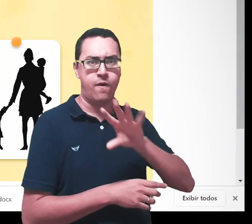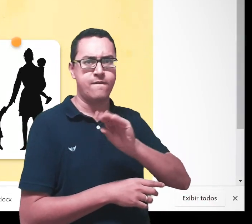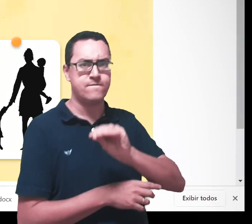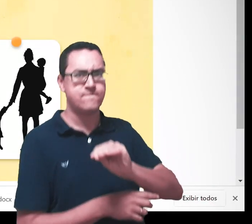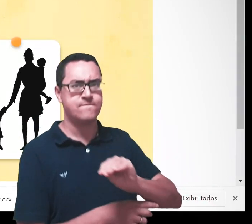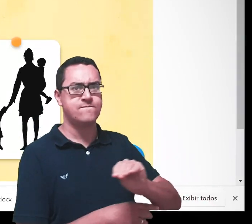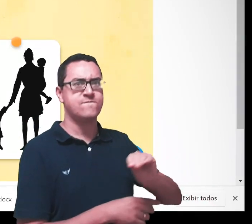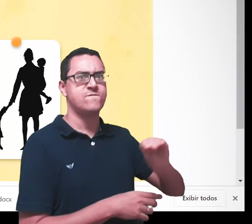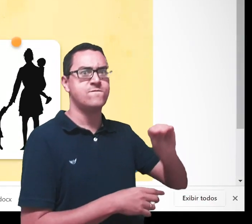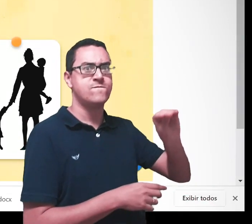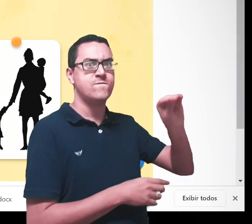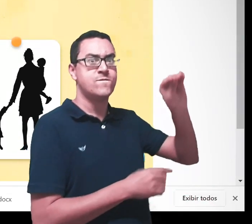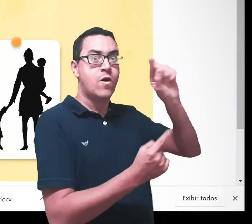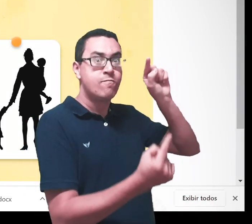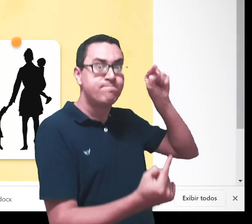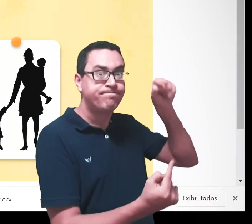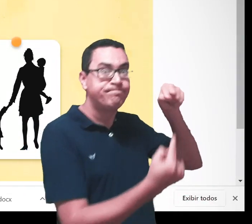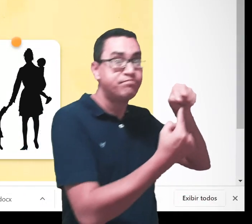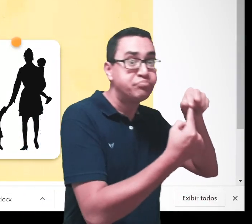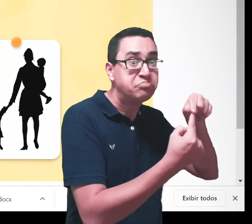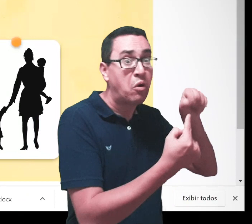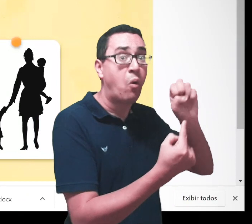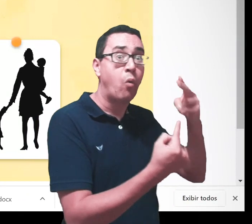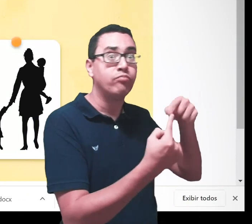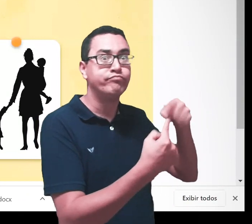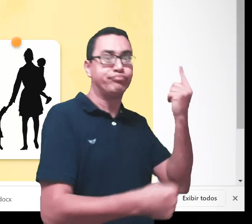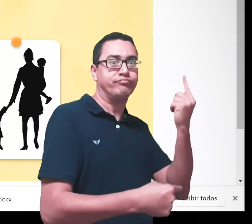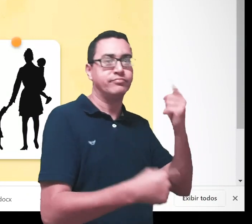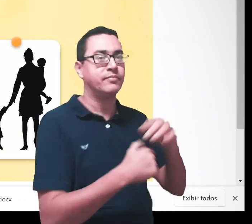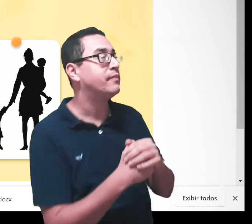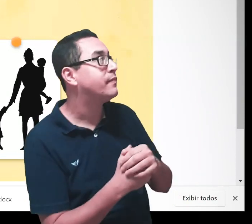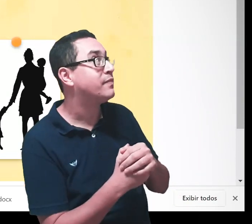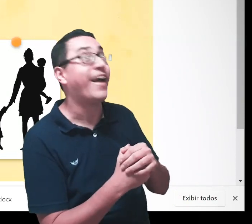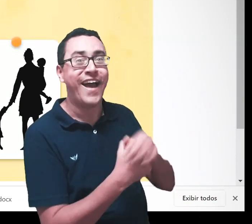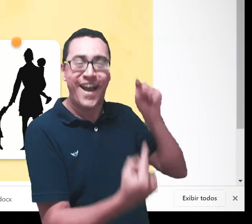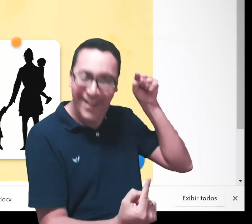estiver errado, a palavra não vai ficar paradinha aqui. Vamos ver?